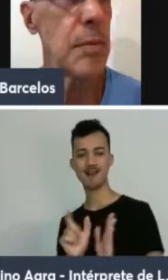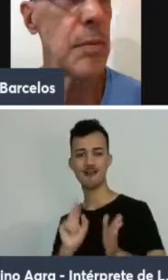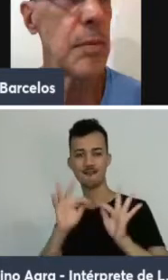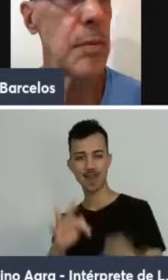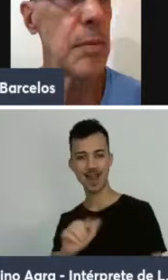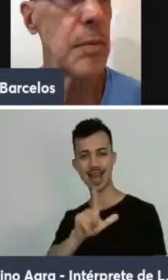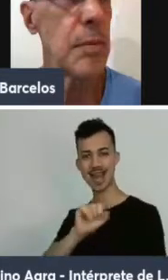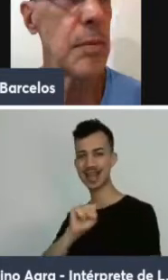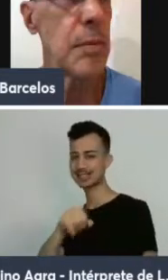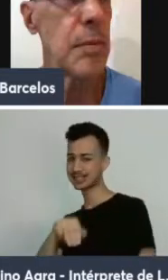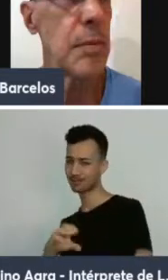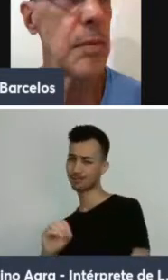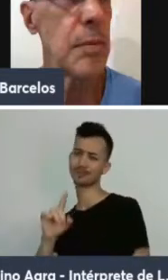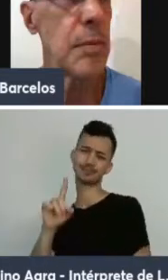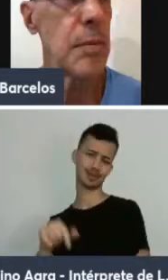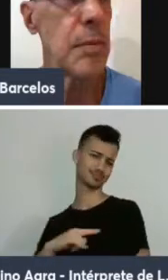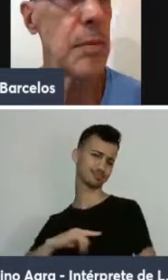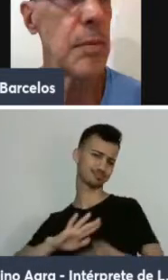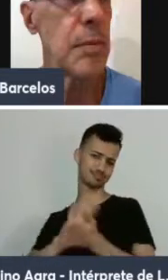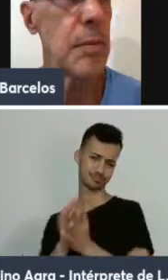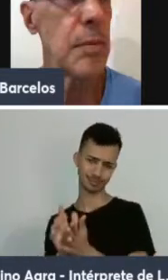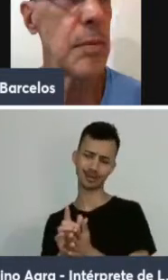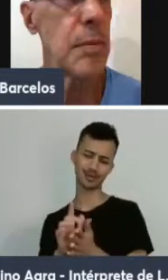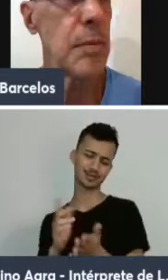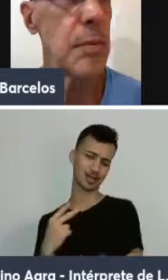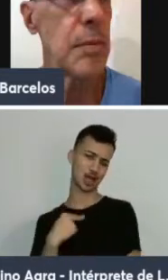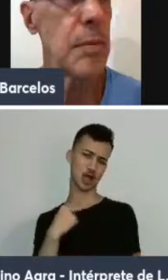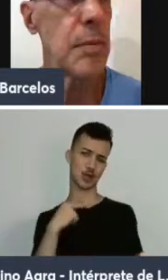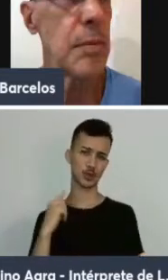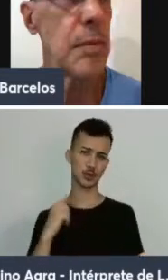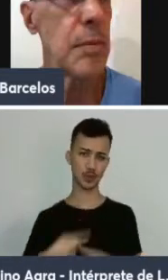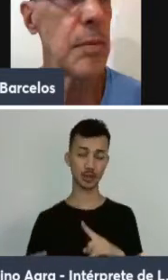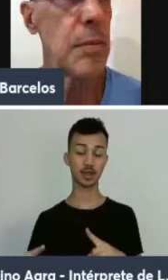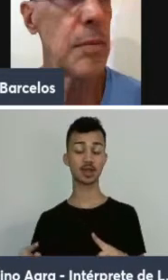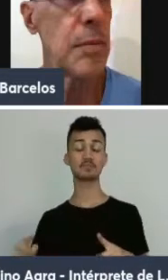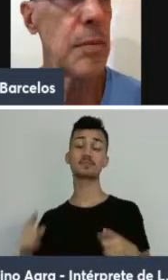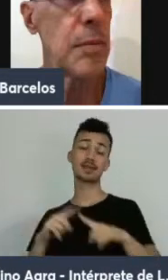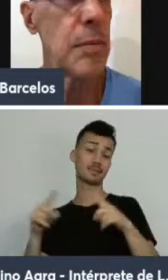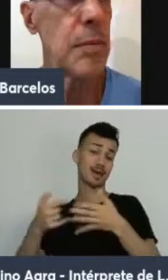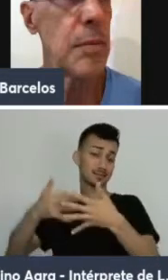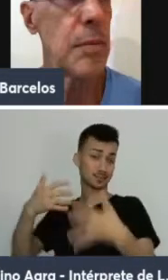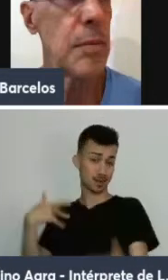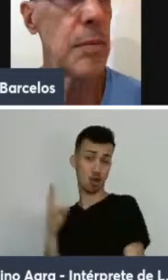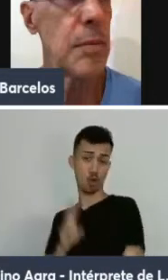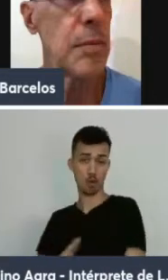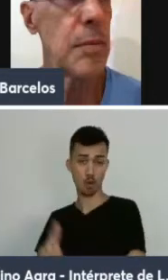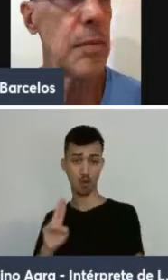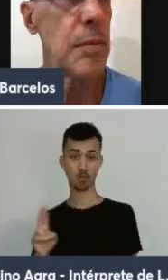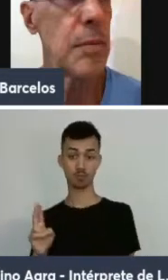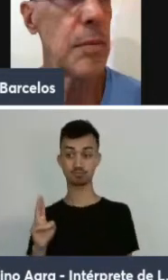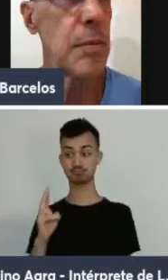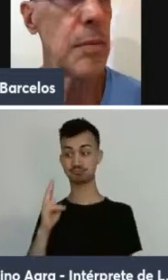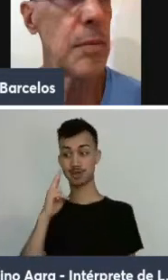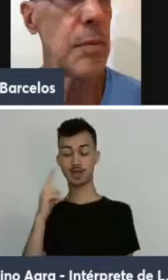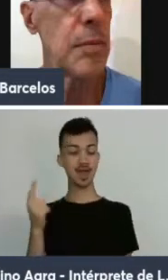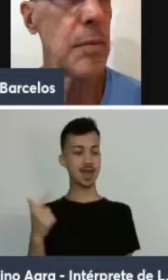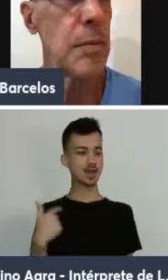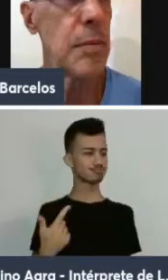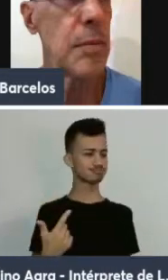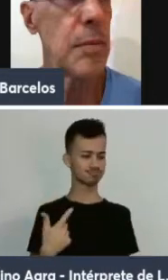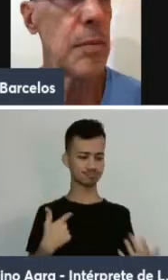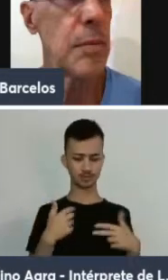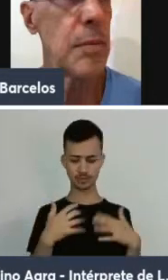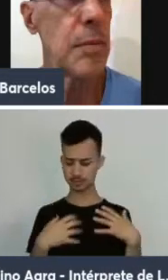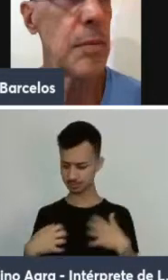e nessa caminhada eu acabei me deparando com um movimento político que estava começando em